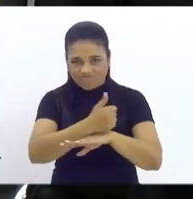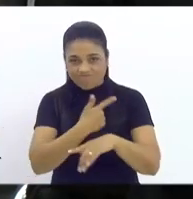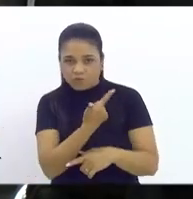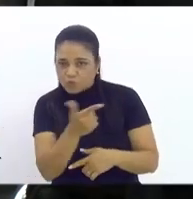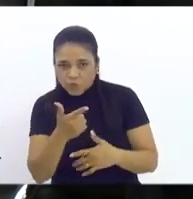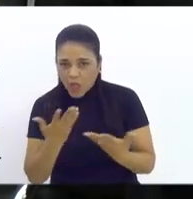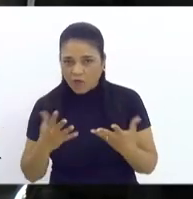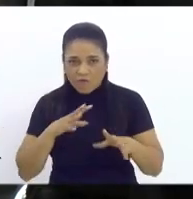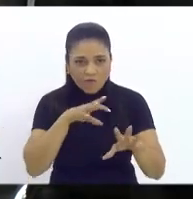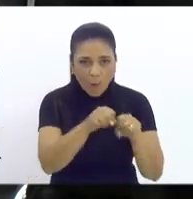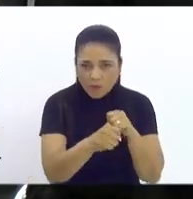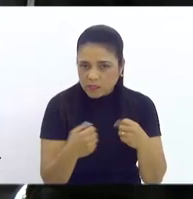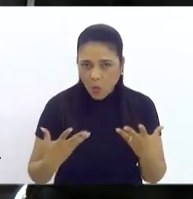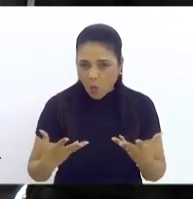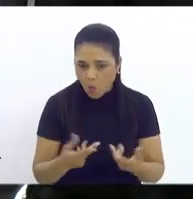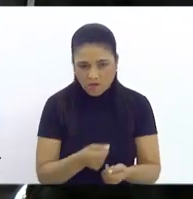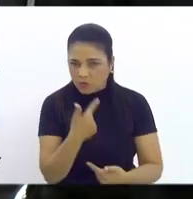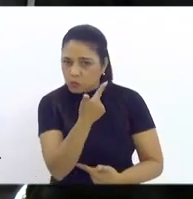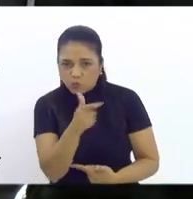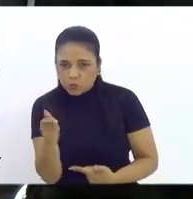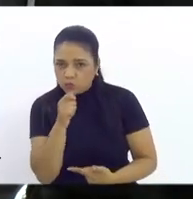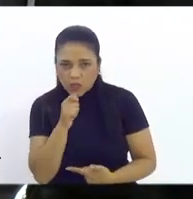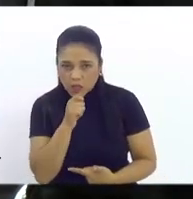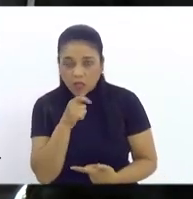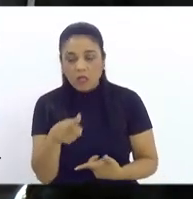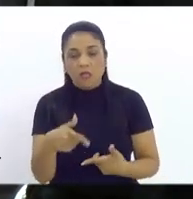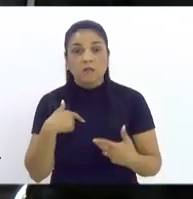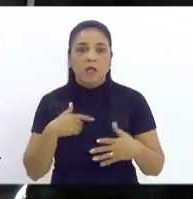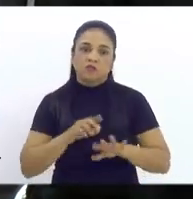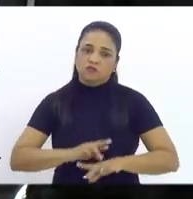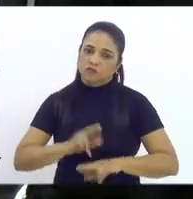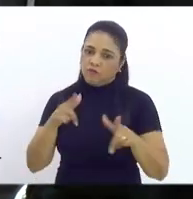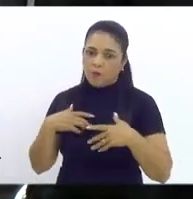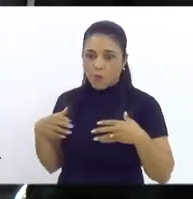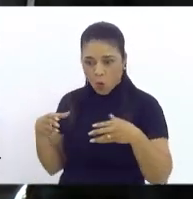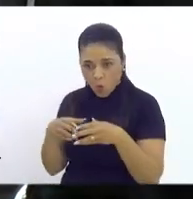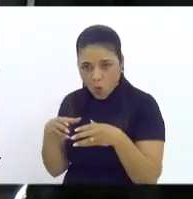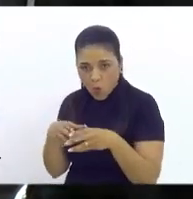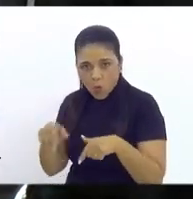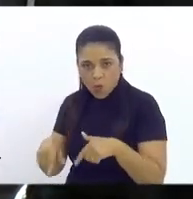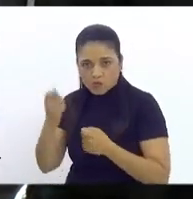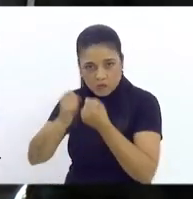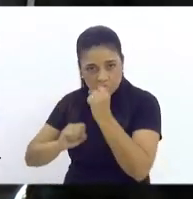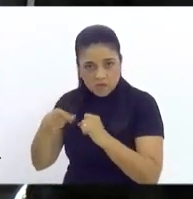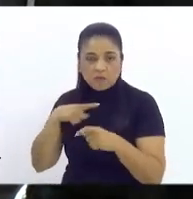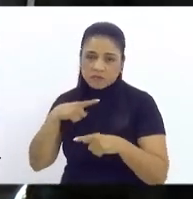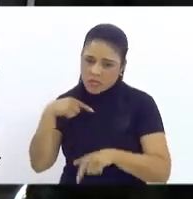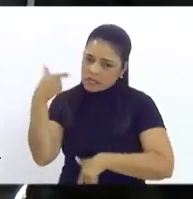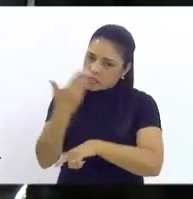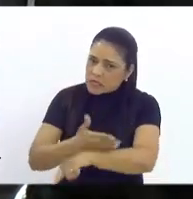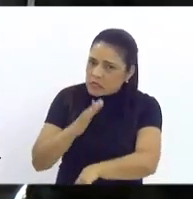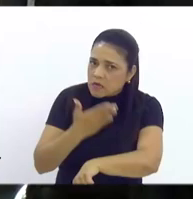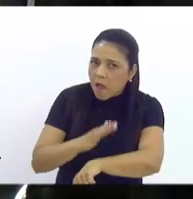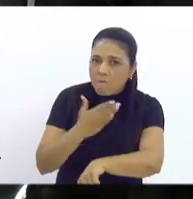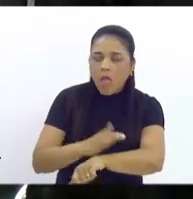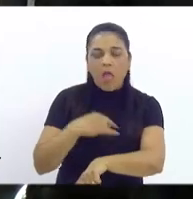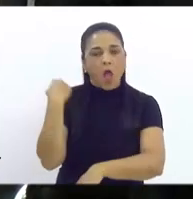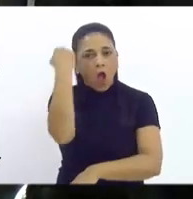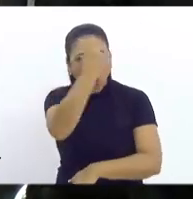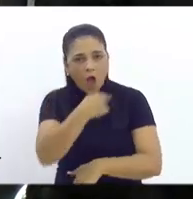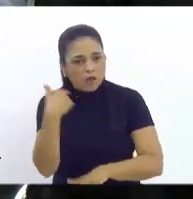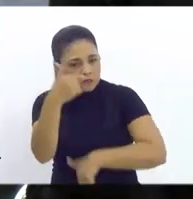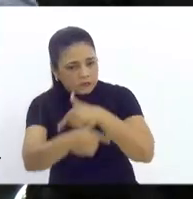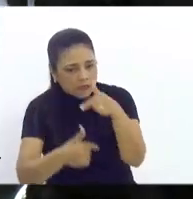não preparados, nós temos uma equipe que passa por treinamentos intensivos, horas de